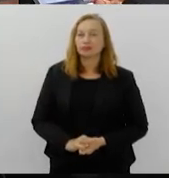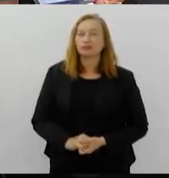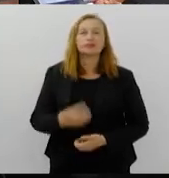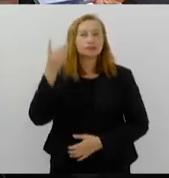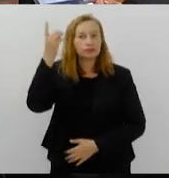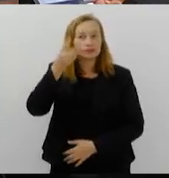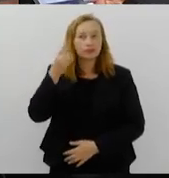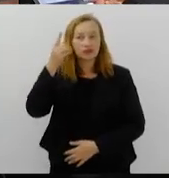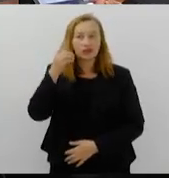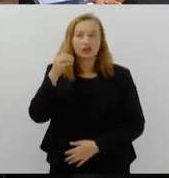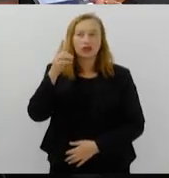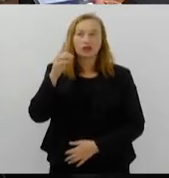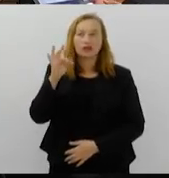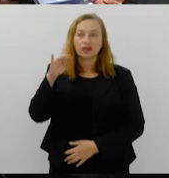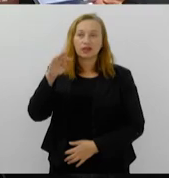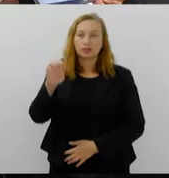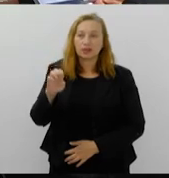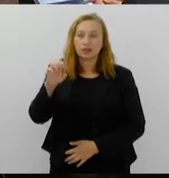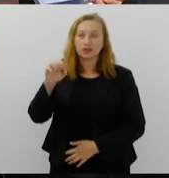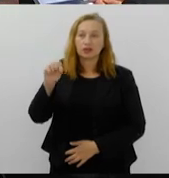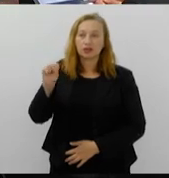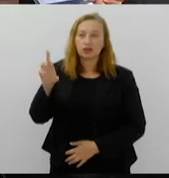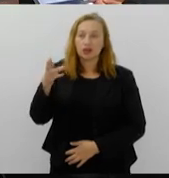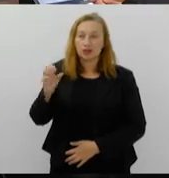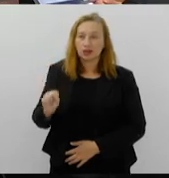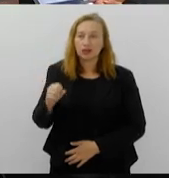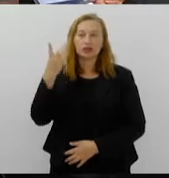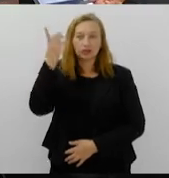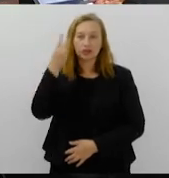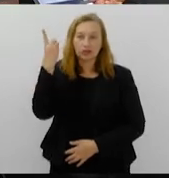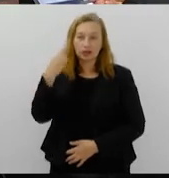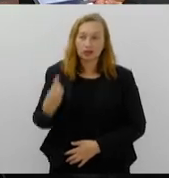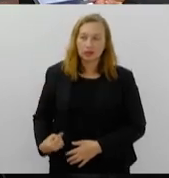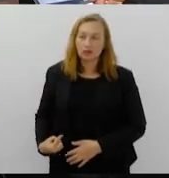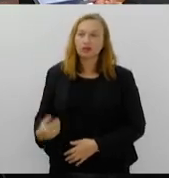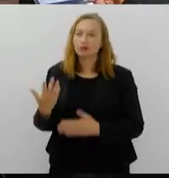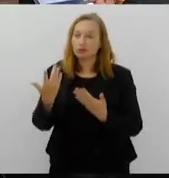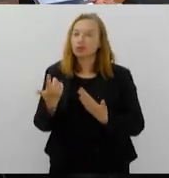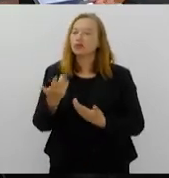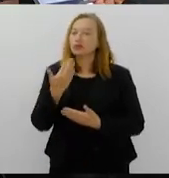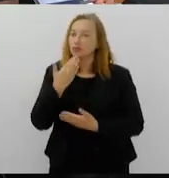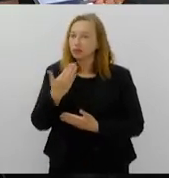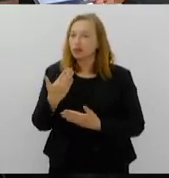Deputado Felipe Soares. Deputada Dani Balbi, por gentileza.